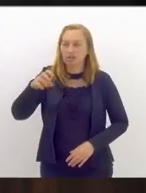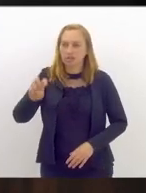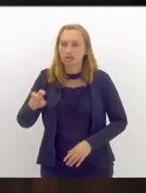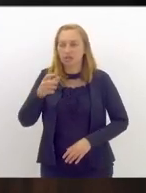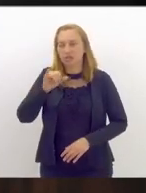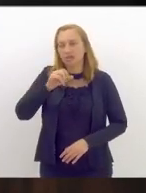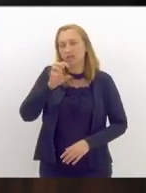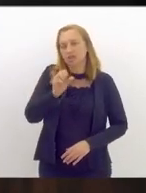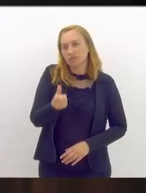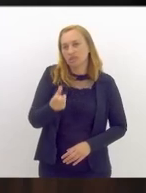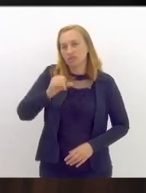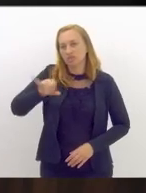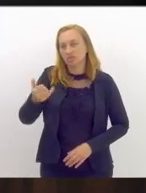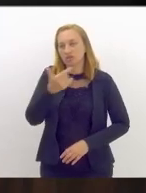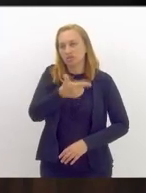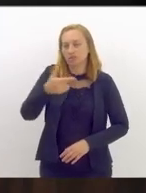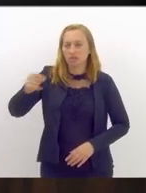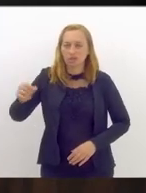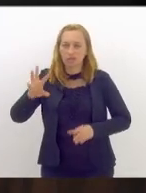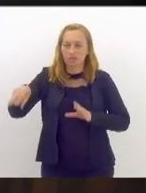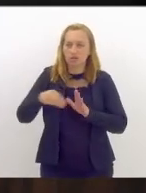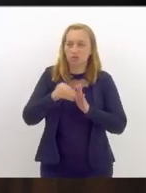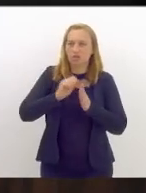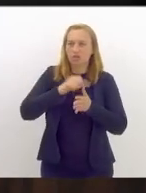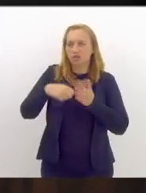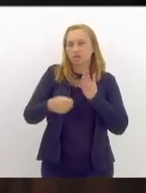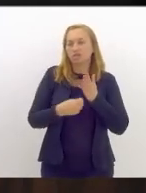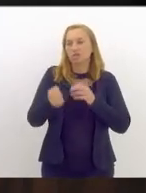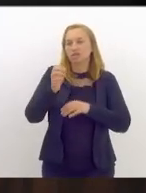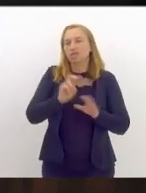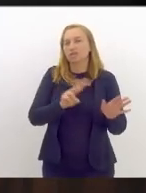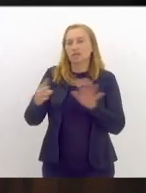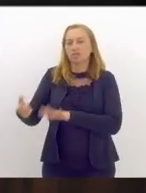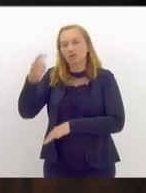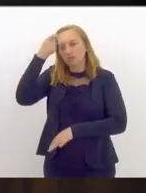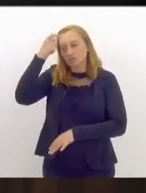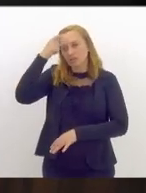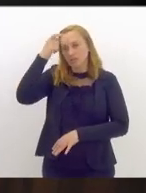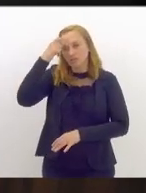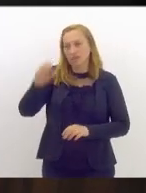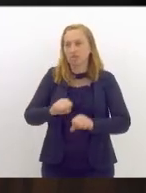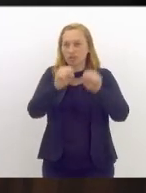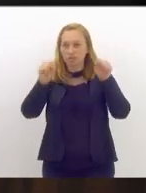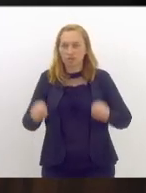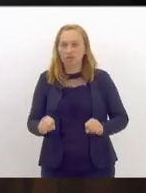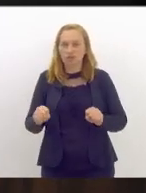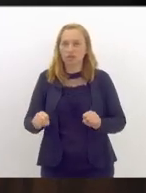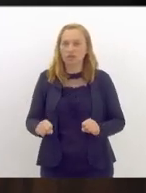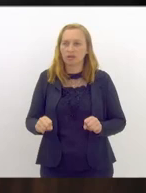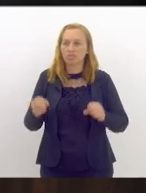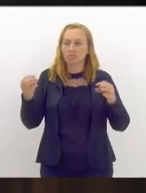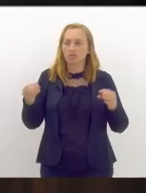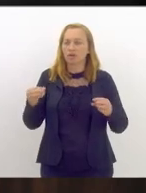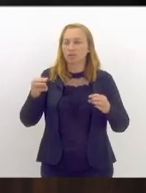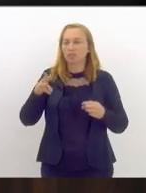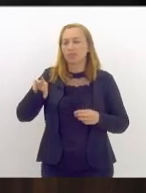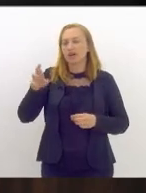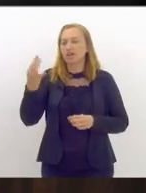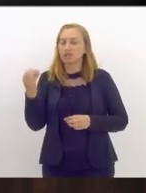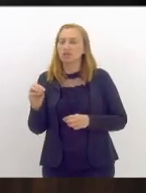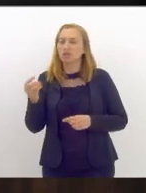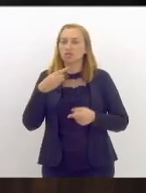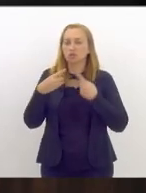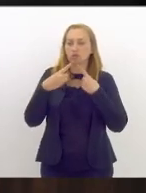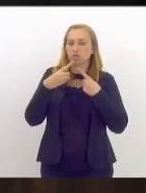incluindo o calendário Oficial do Estado do Rio de Janeiro a semana Estadual de conscientização do sistema Costeiro Marinho em